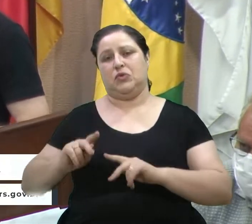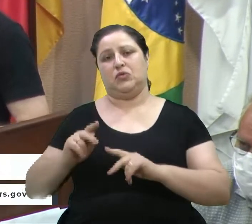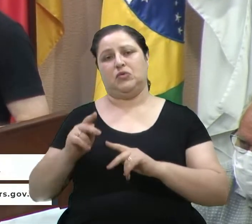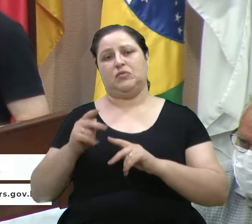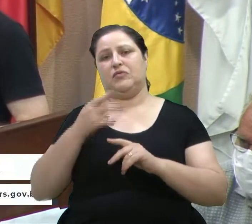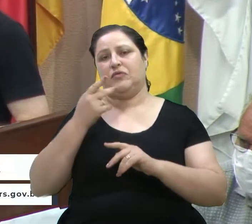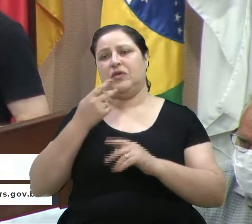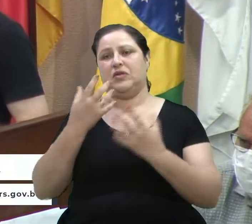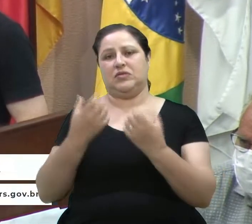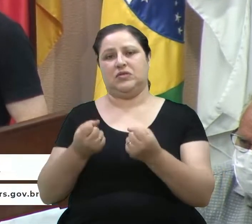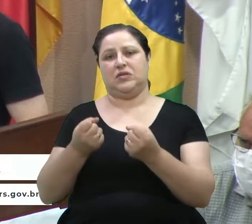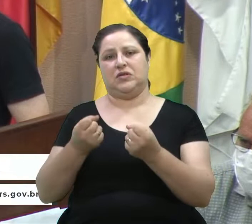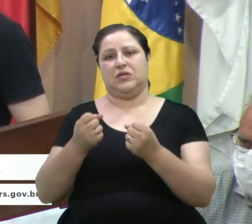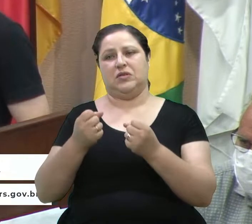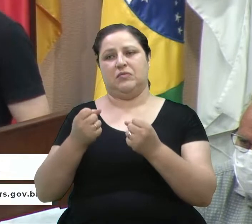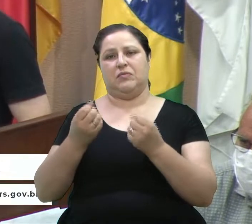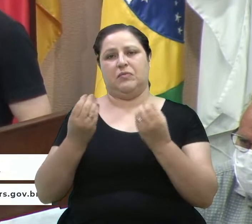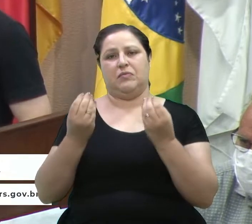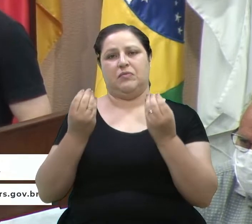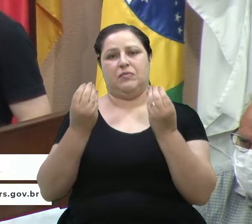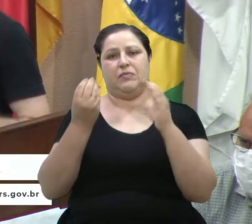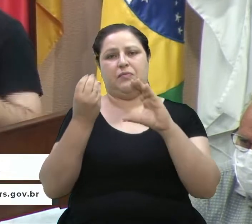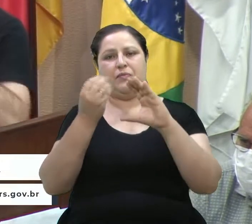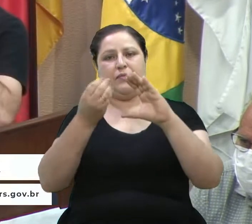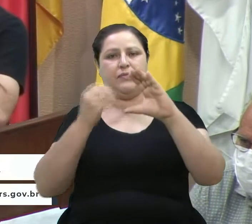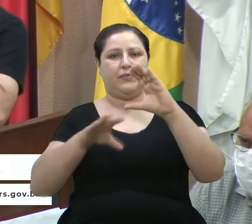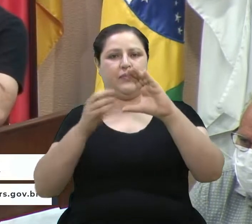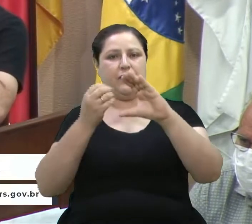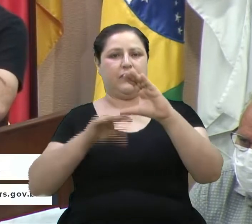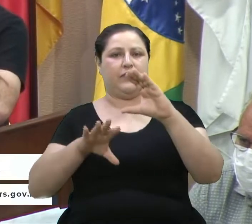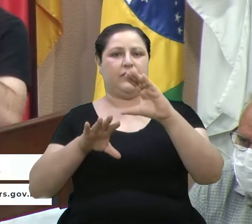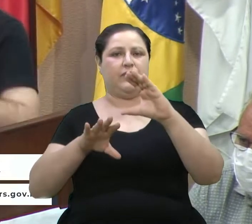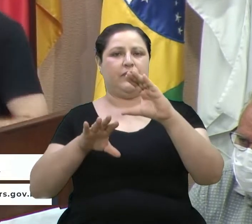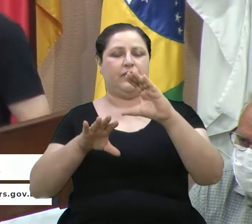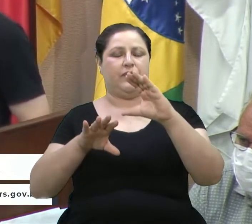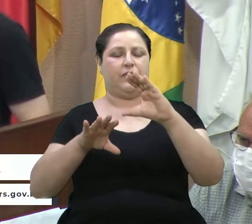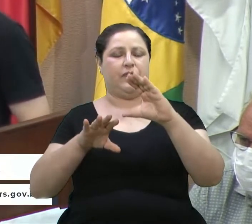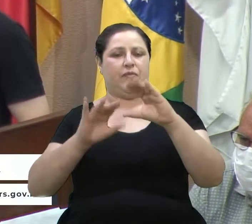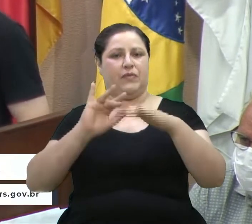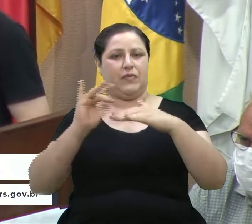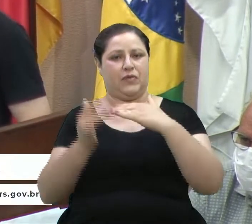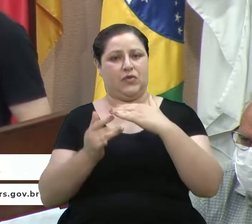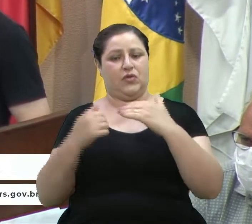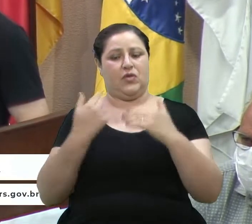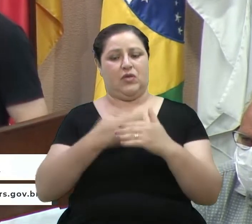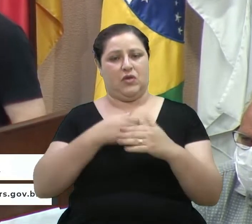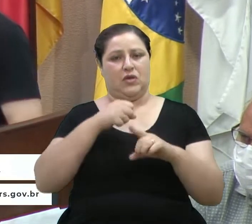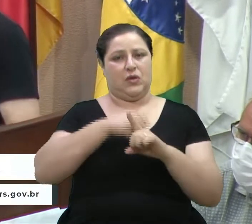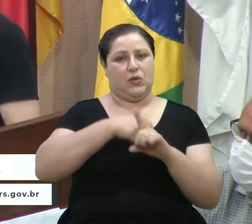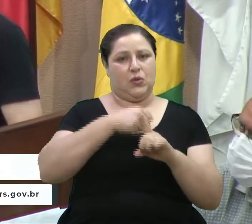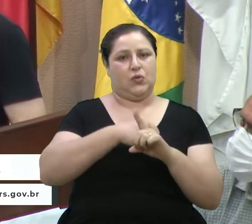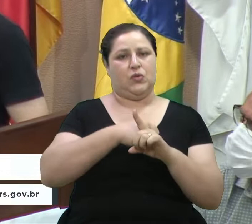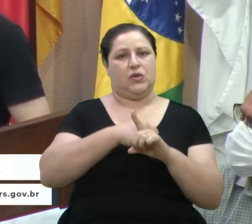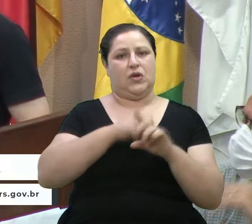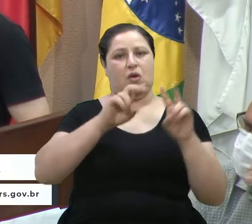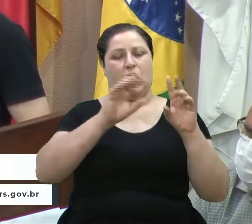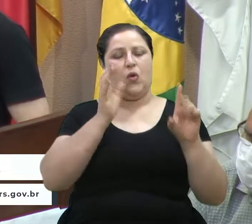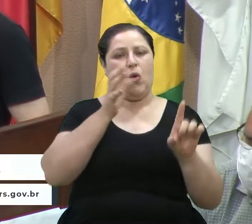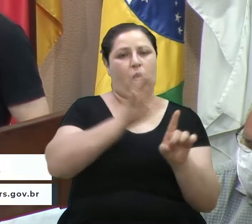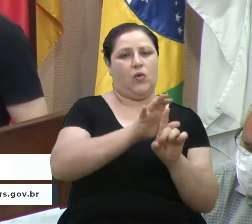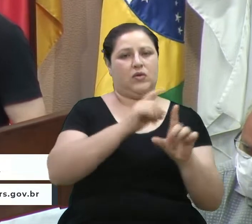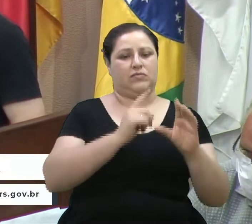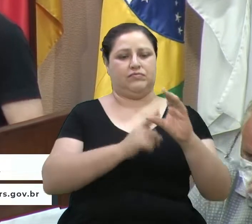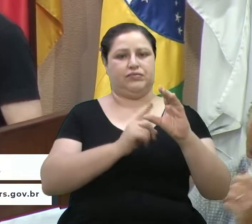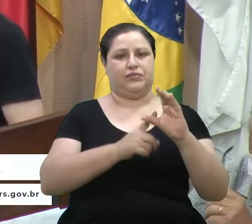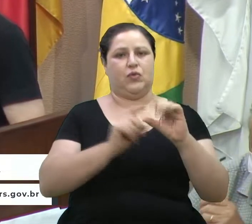gente vê a importância de nós lutar contra a esquerda, contra o comunismo, e o que está segurando o comunismo nos dias de hoje de